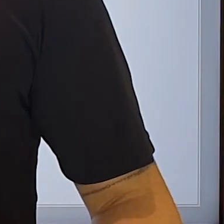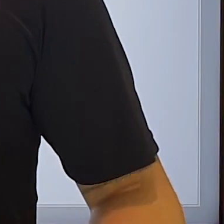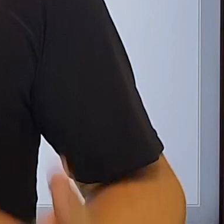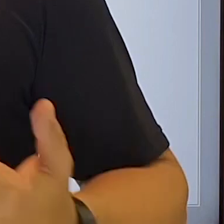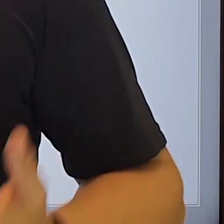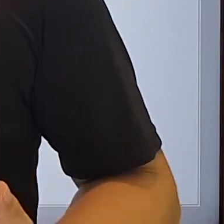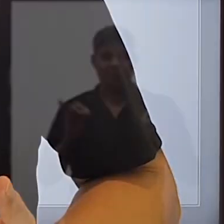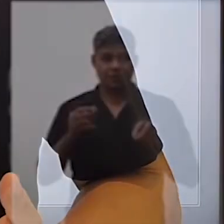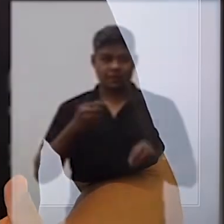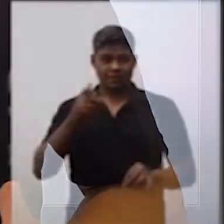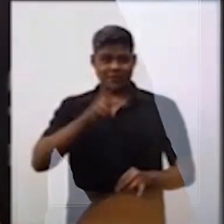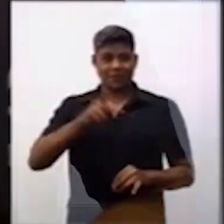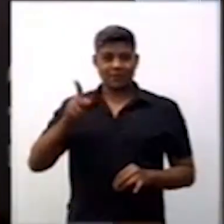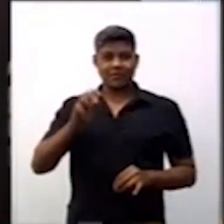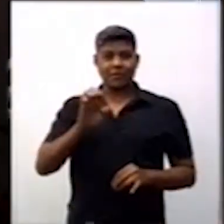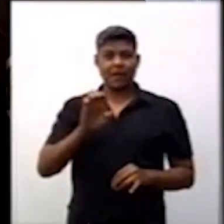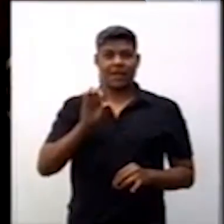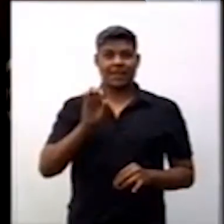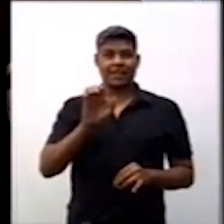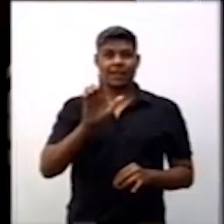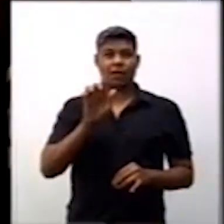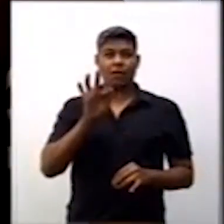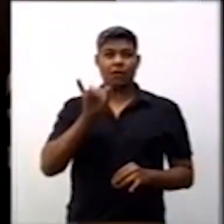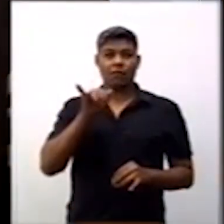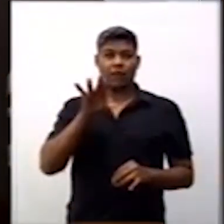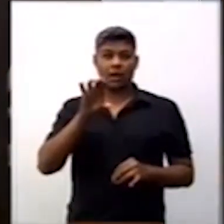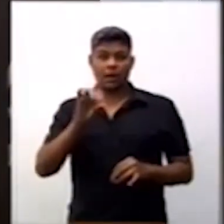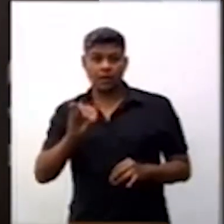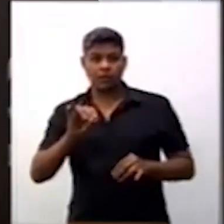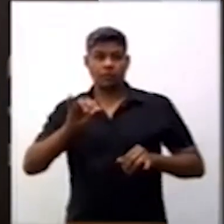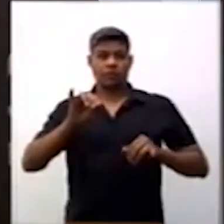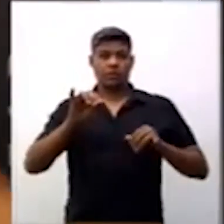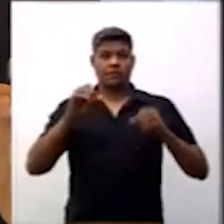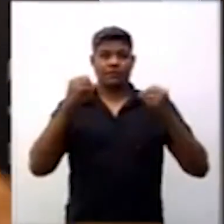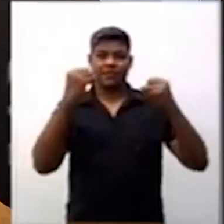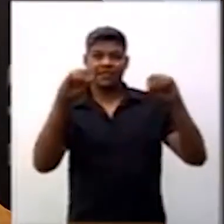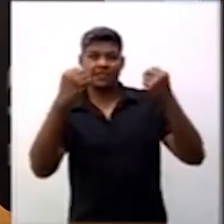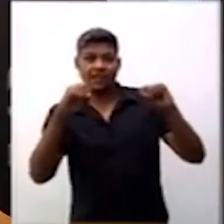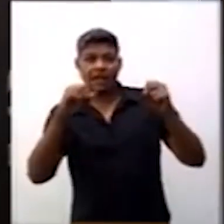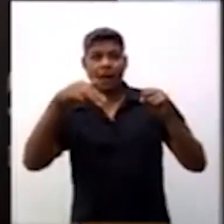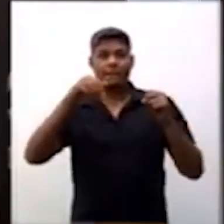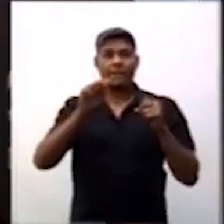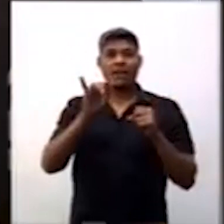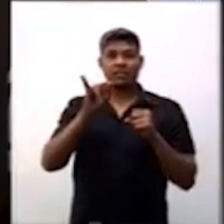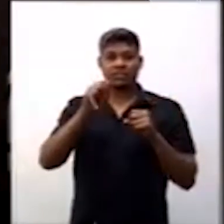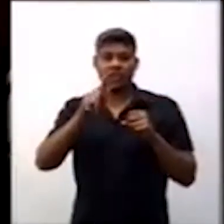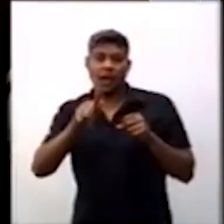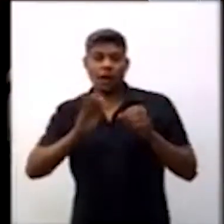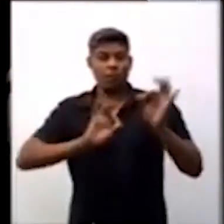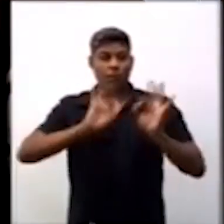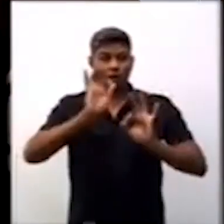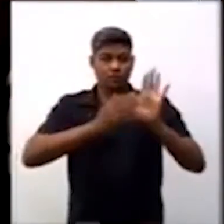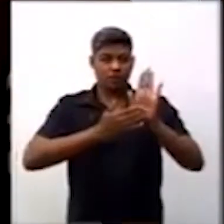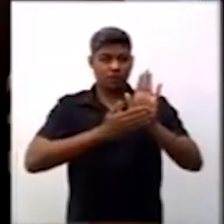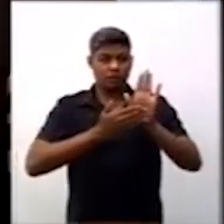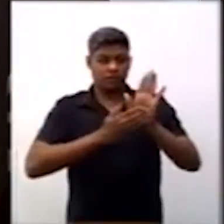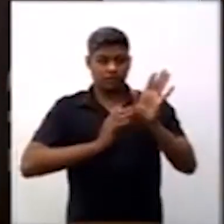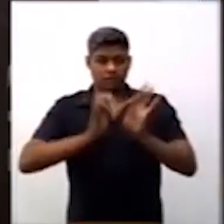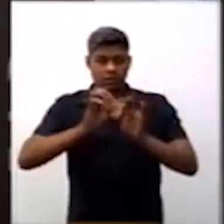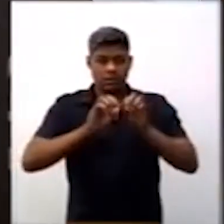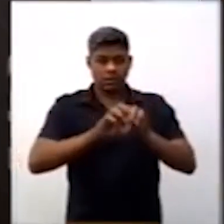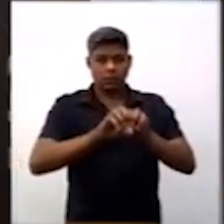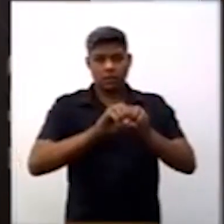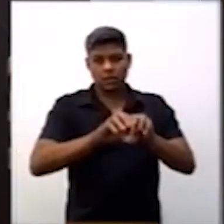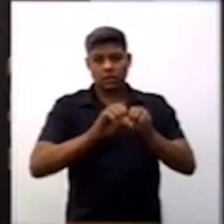Olá, eu sou o professor Idelfrânio Moreira do canal Física Marginal, participando desse projeto do Parceiros da Educação e do Centro